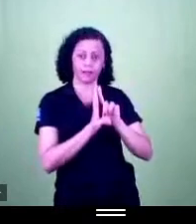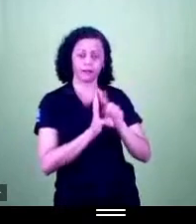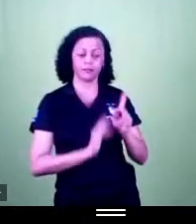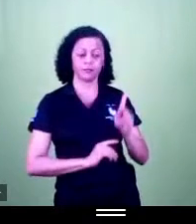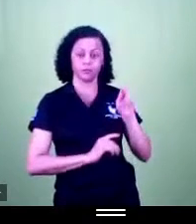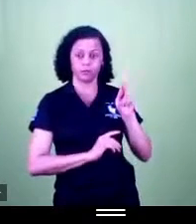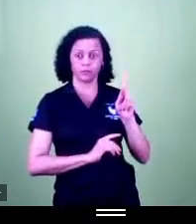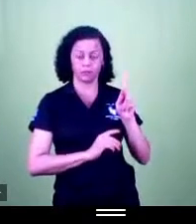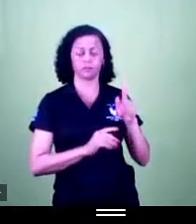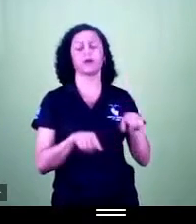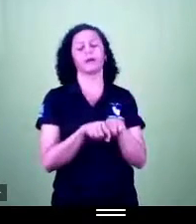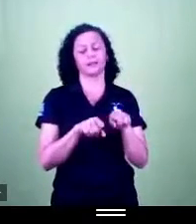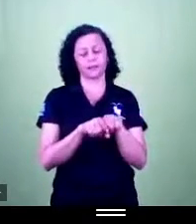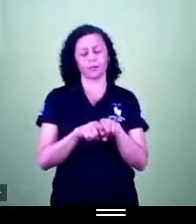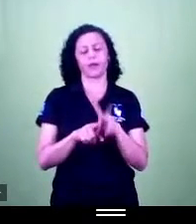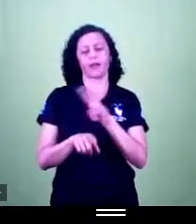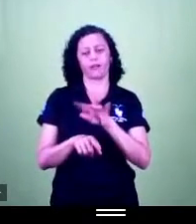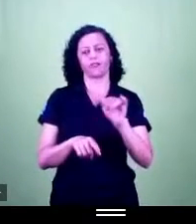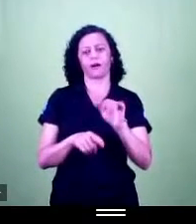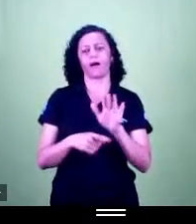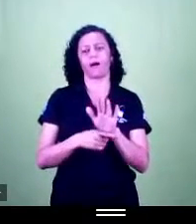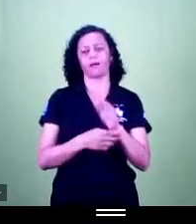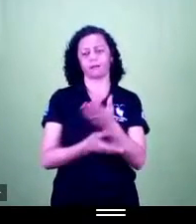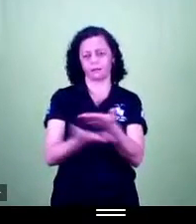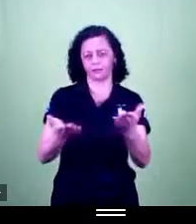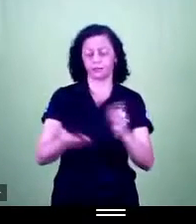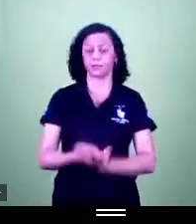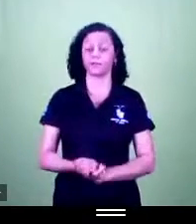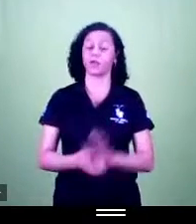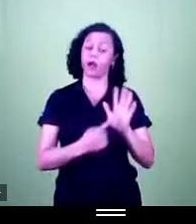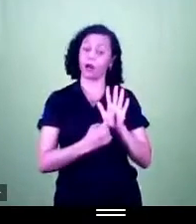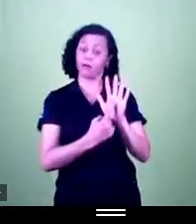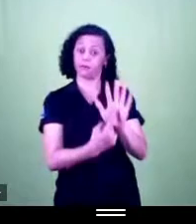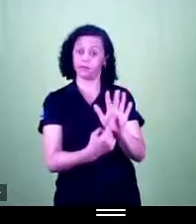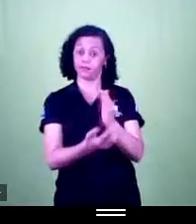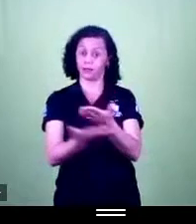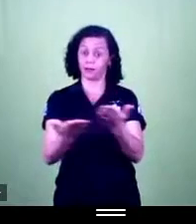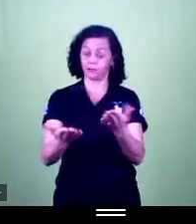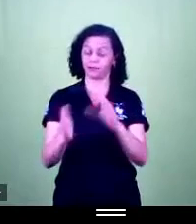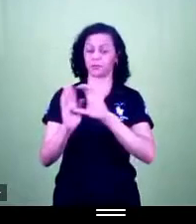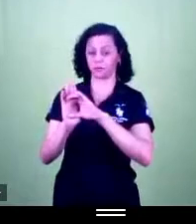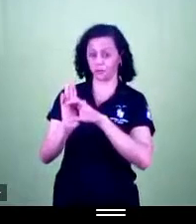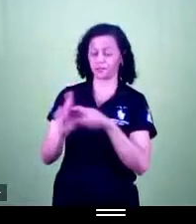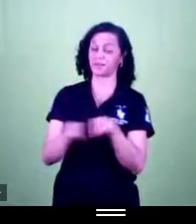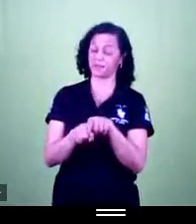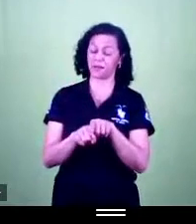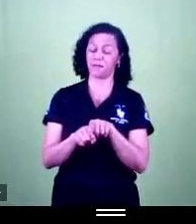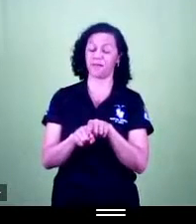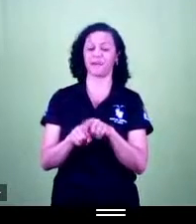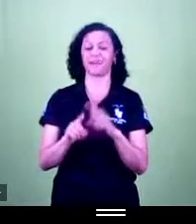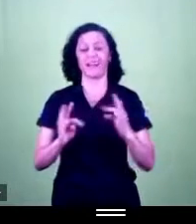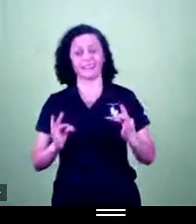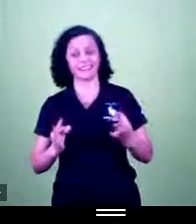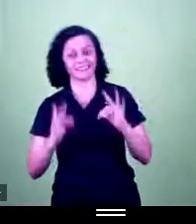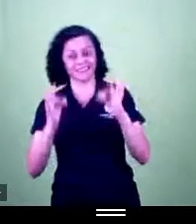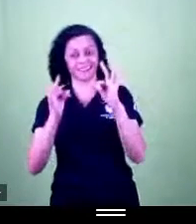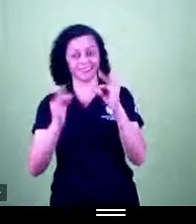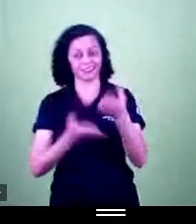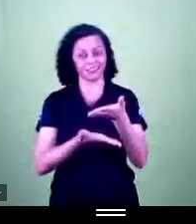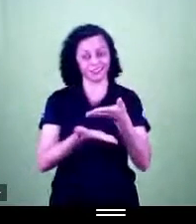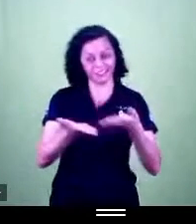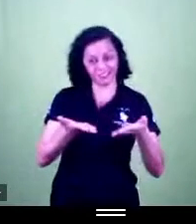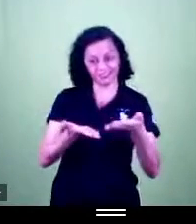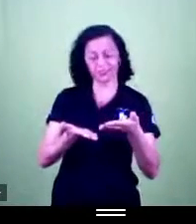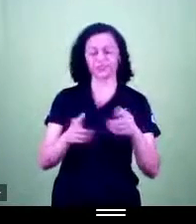nós vamos a partir de agora apresentar os conceitos, né, e as tecnologias envolvidas aí na lei de Kirchhoff.